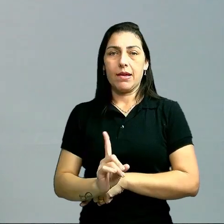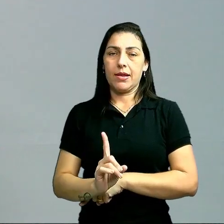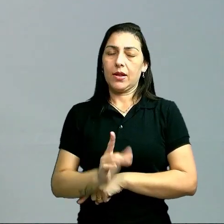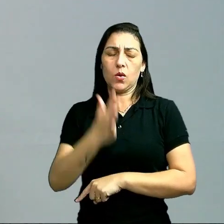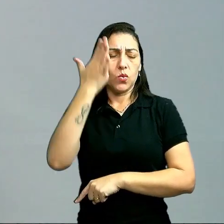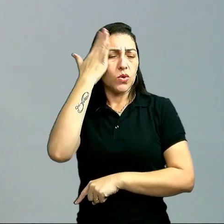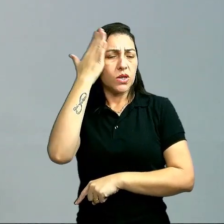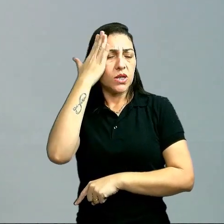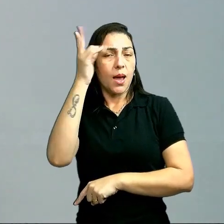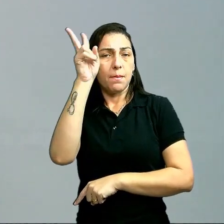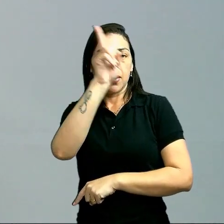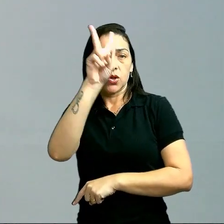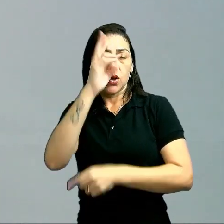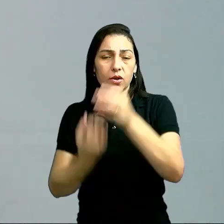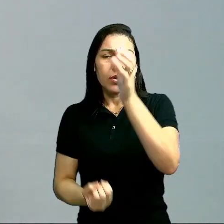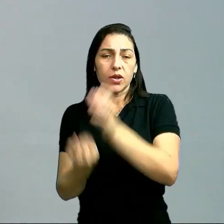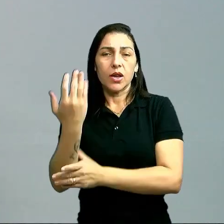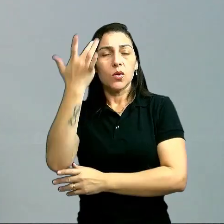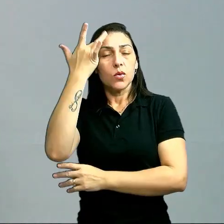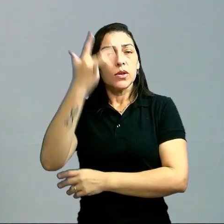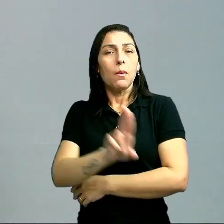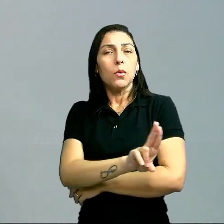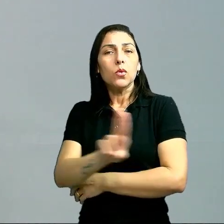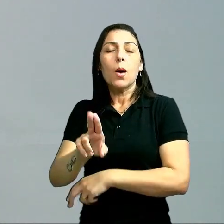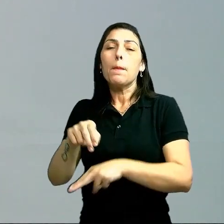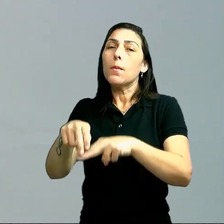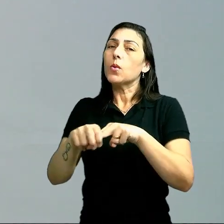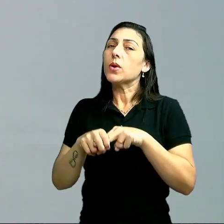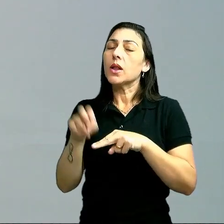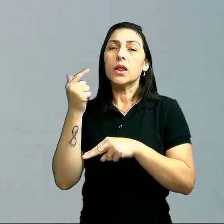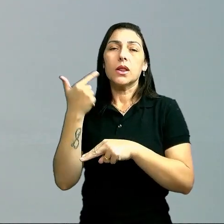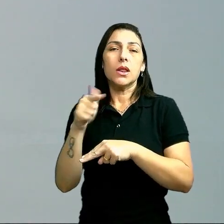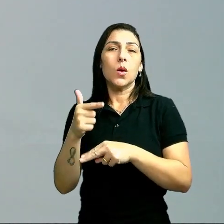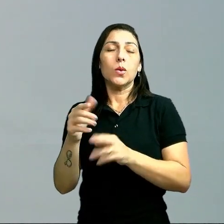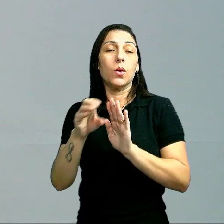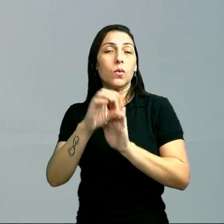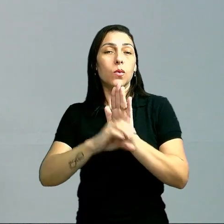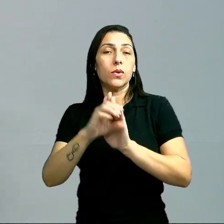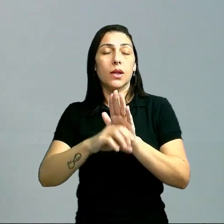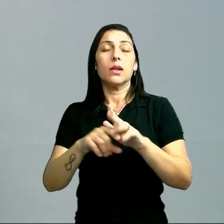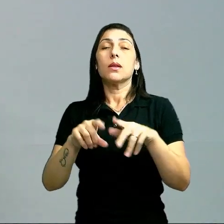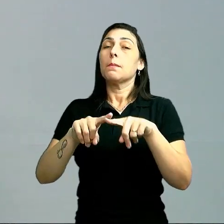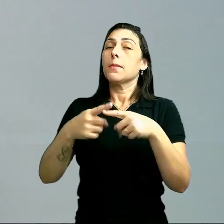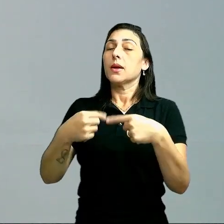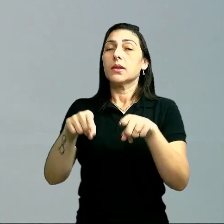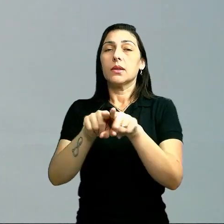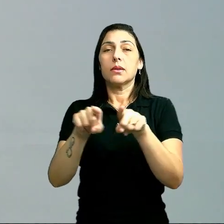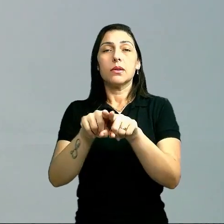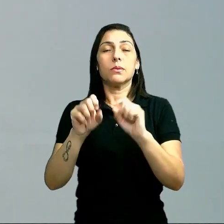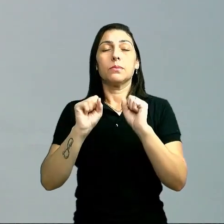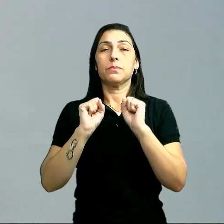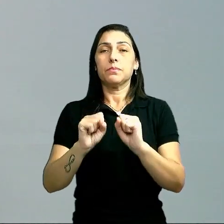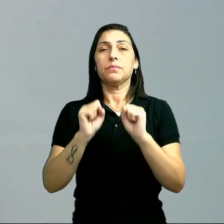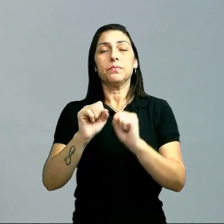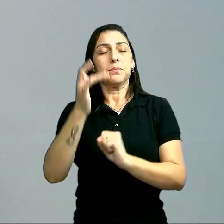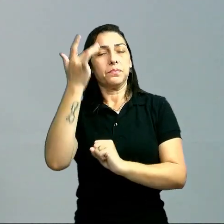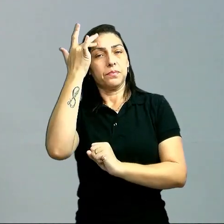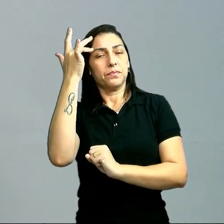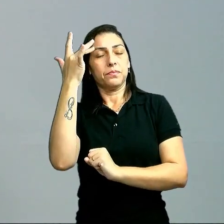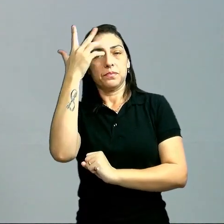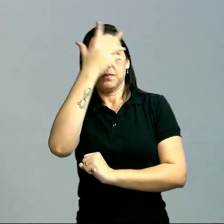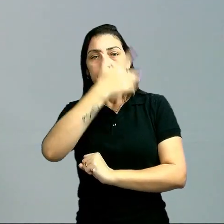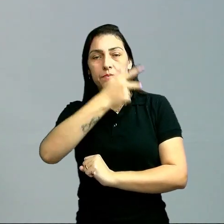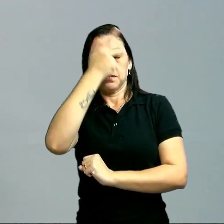nem saiba a história dela, que eu nem saiba do nome, por isso eu não tenho um conceito. Por outro lado, eu posso achar uma